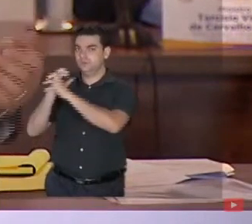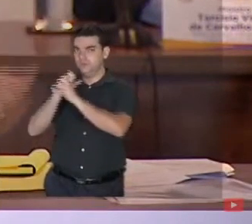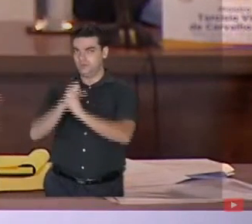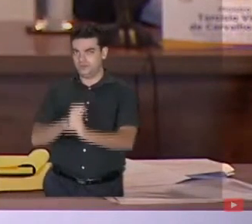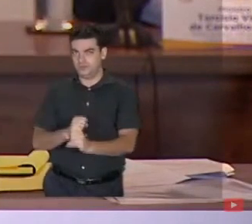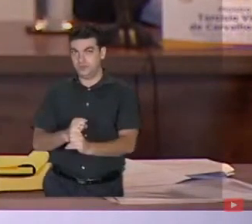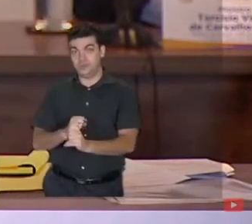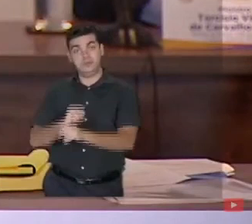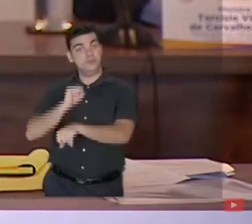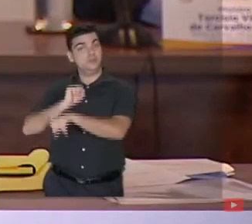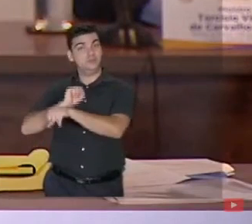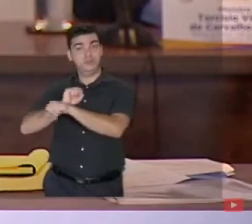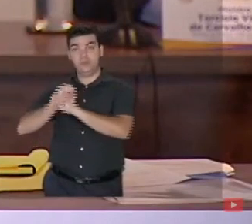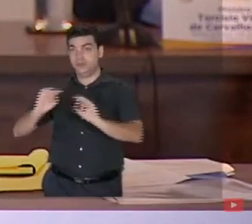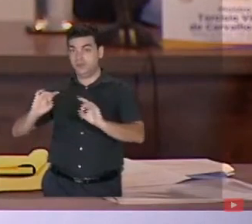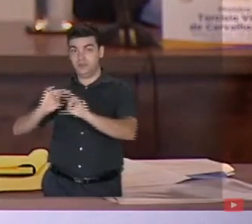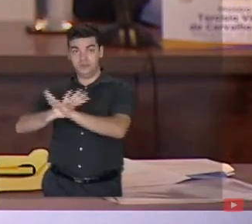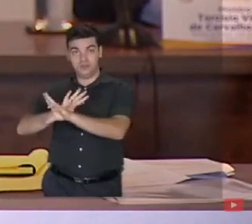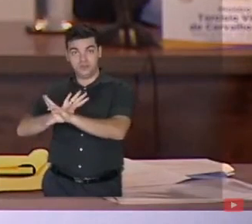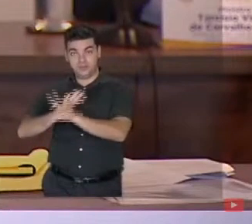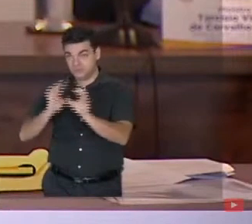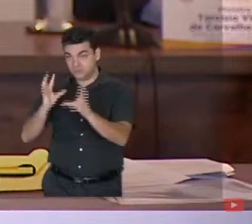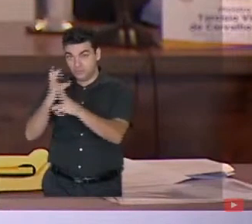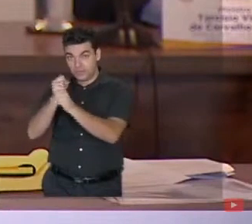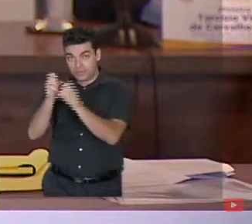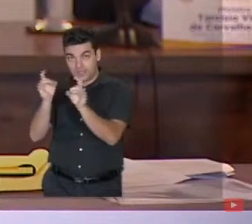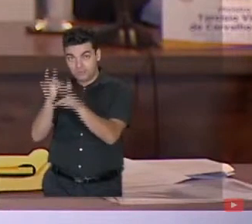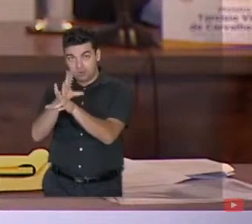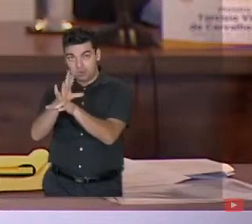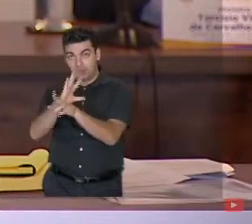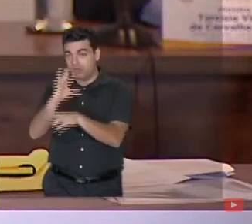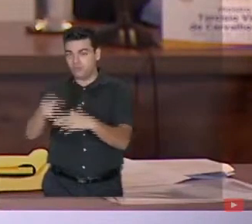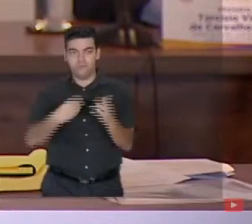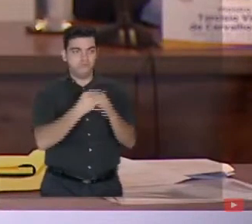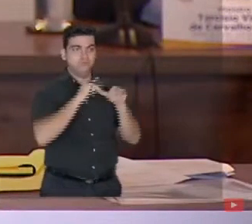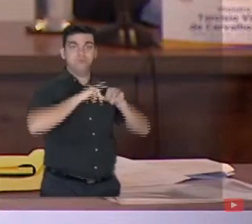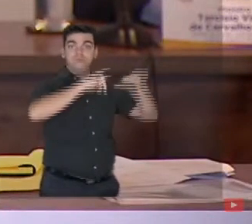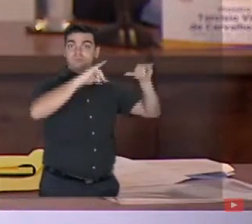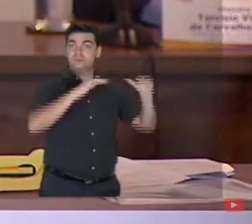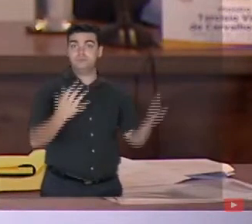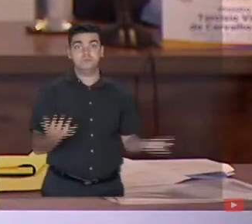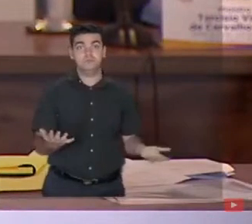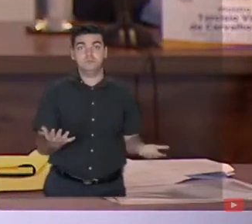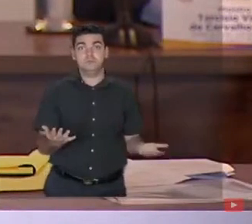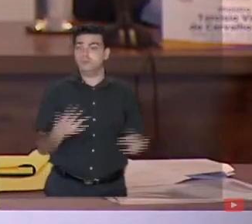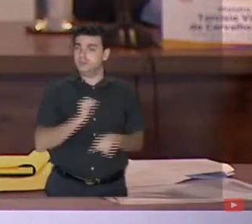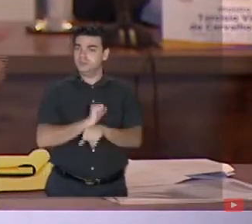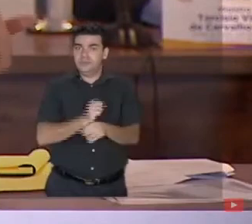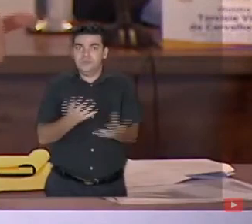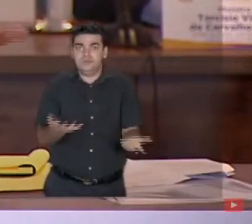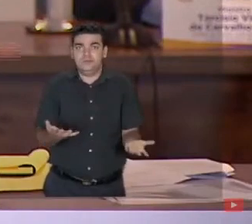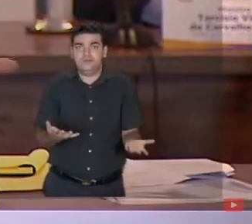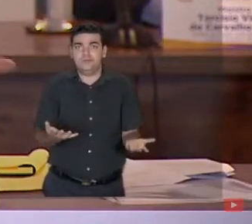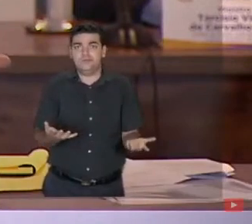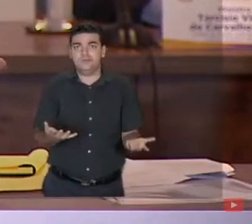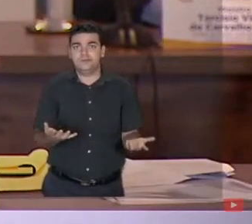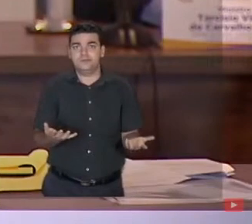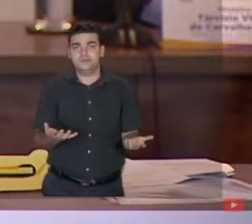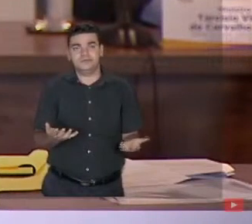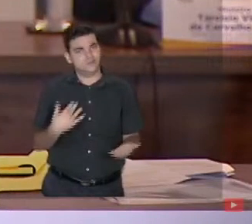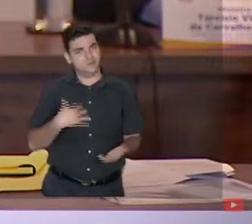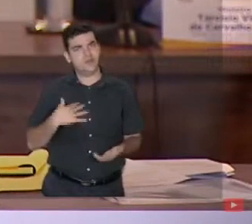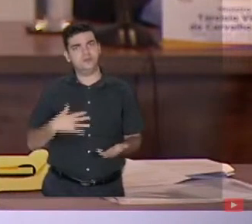sobre a divulgação. A totalização aparentemente já está regularizada e a divulgação ainda está